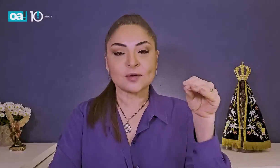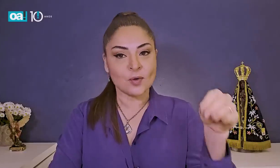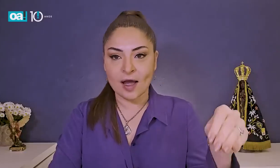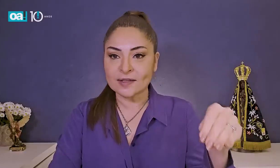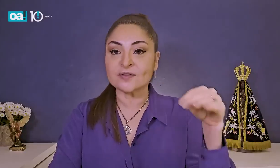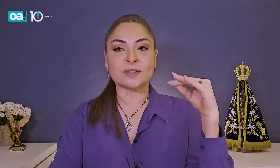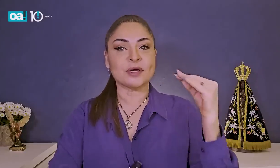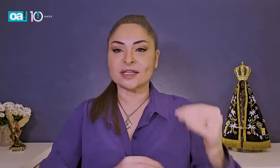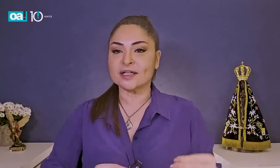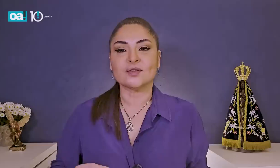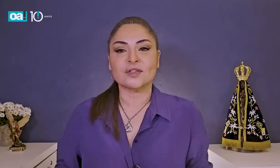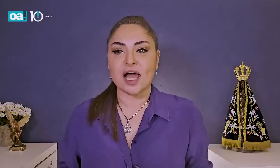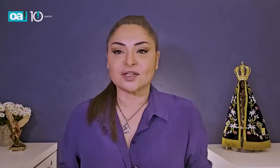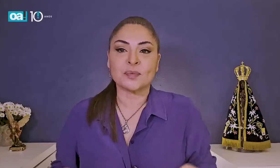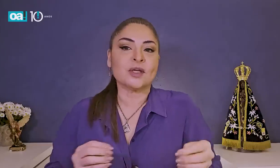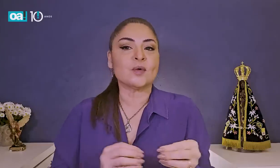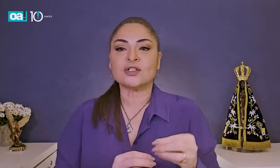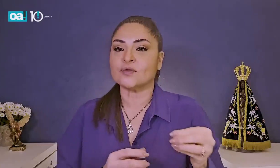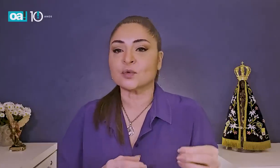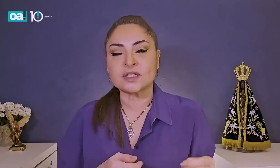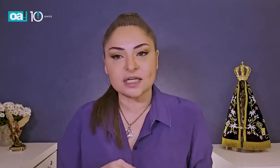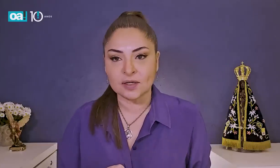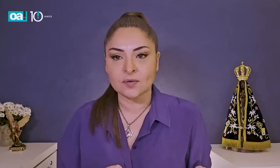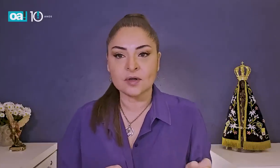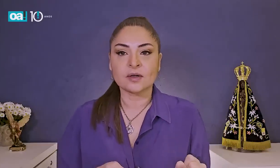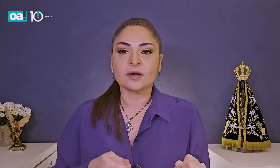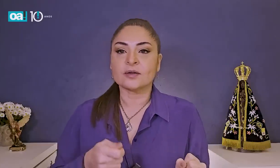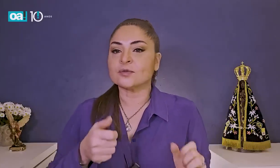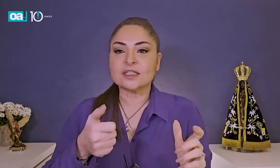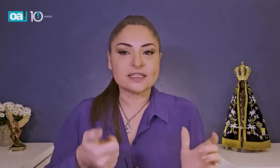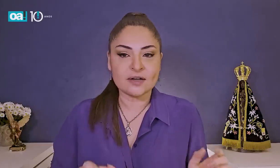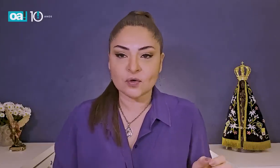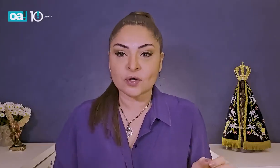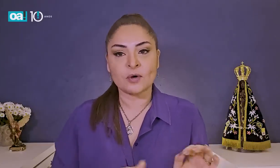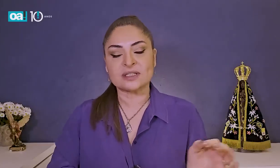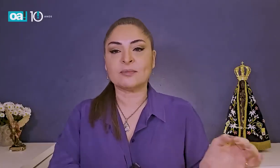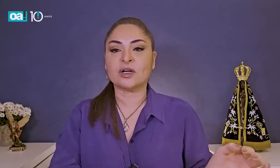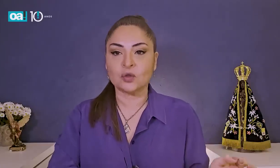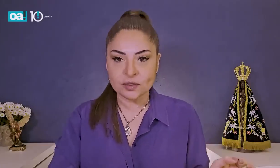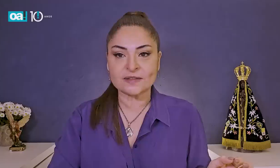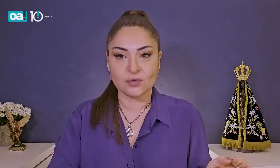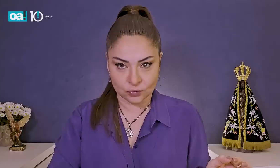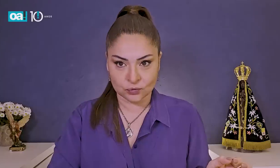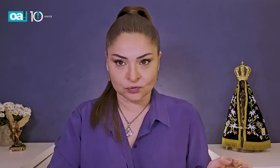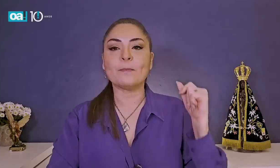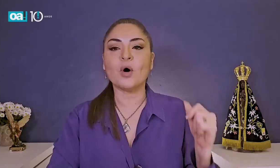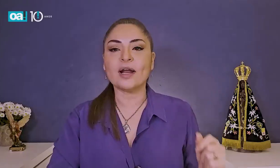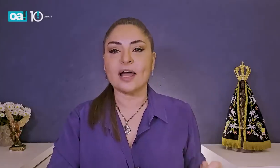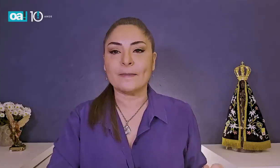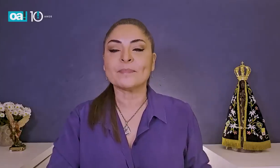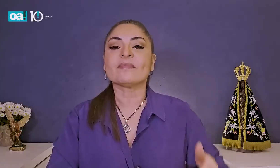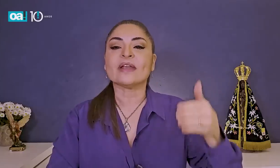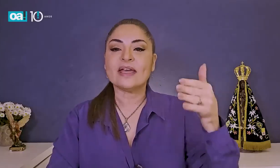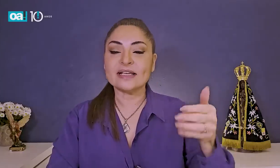se perdoar se você perder as novidades, porque não ativou um sininho, não se inscreveu, que é uma coisa que demora 2 segundos.